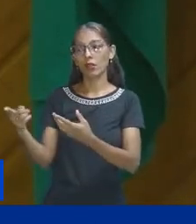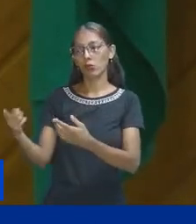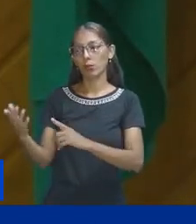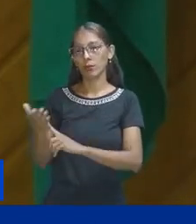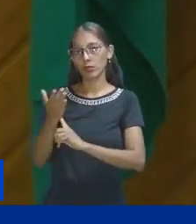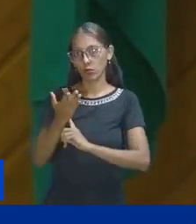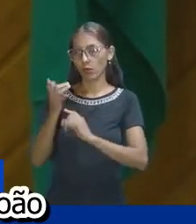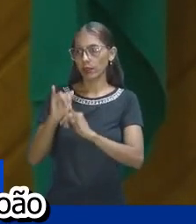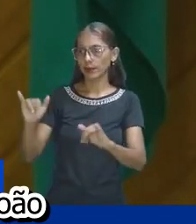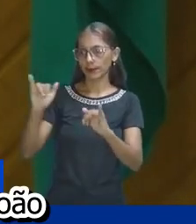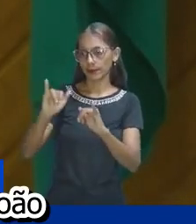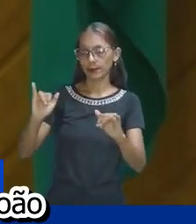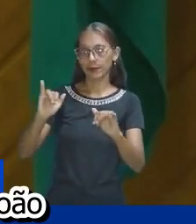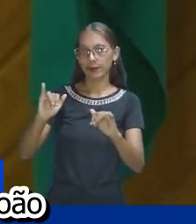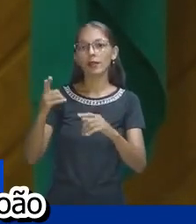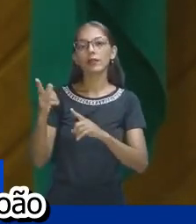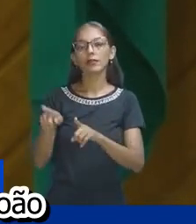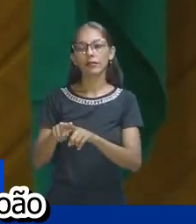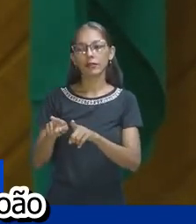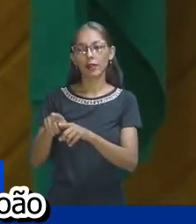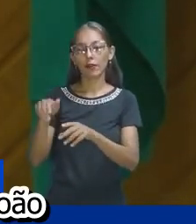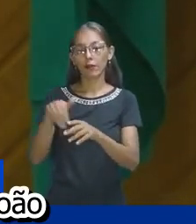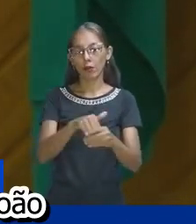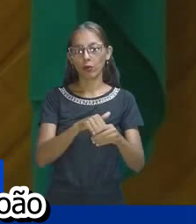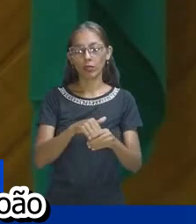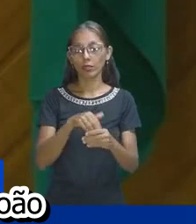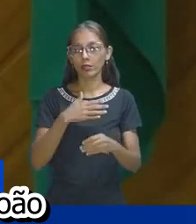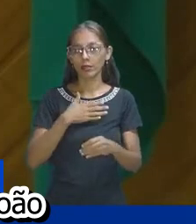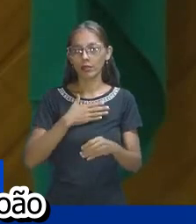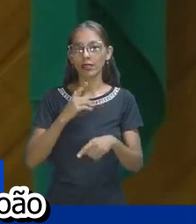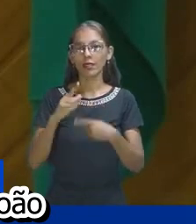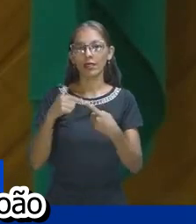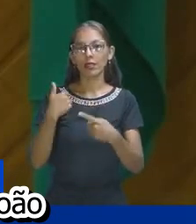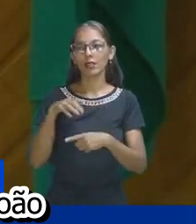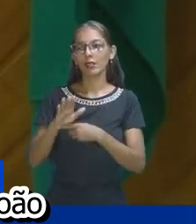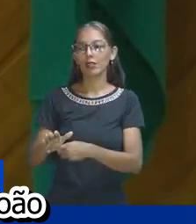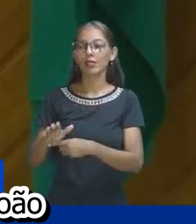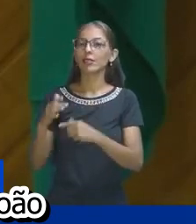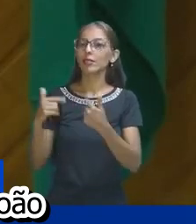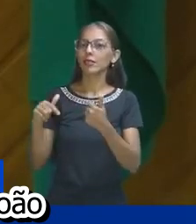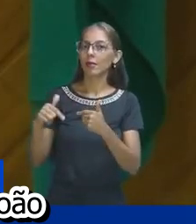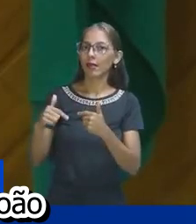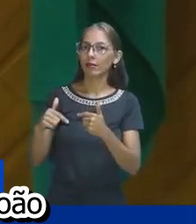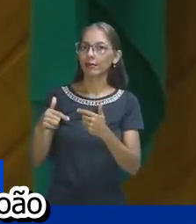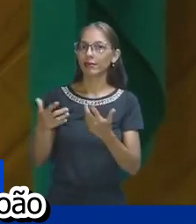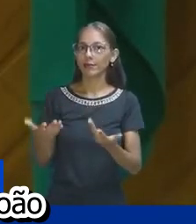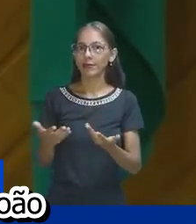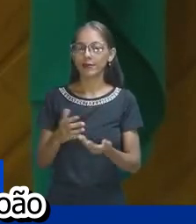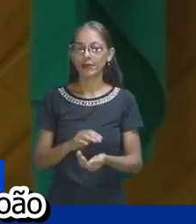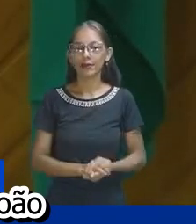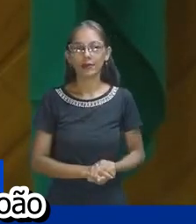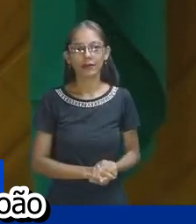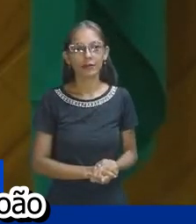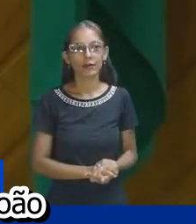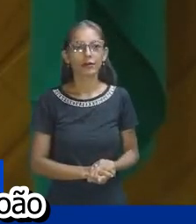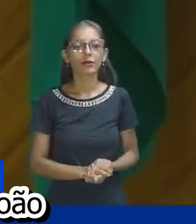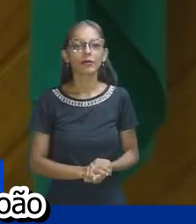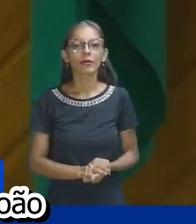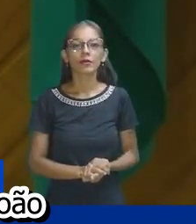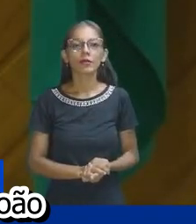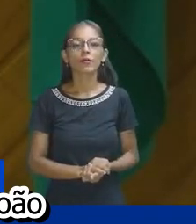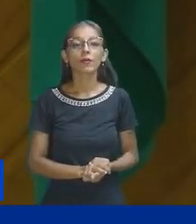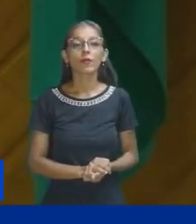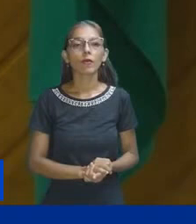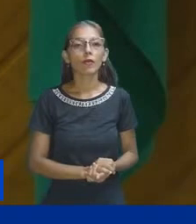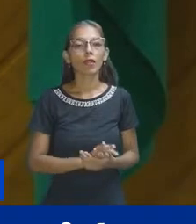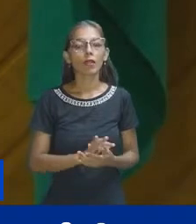sufrágio. Segundo, esse transporte foi efetuado por João Diomedes em favor do candidato Diogo